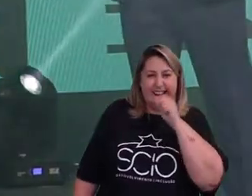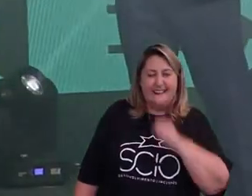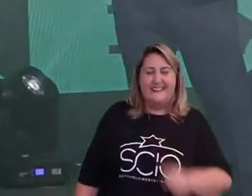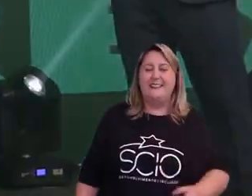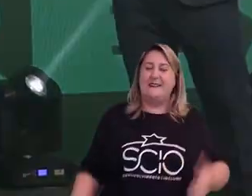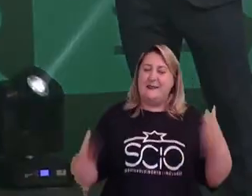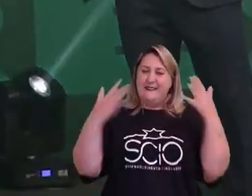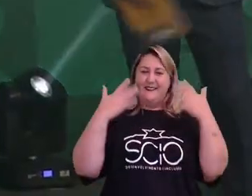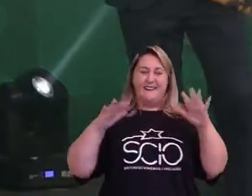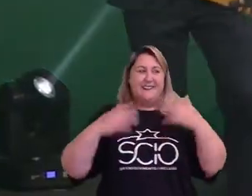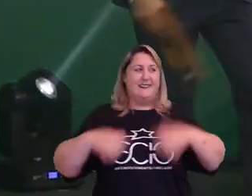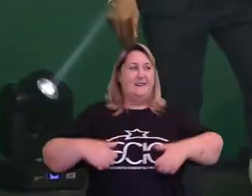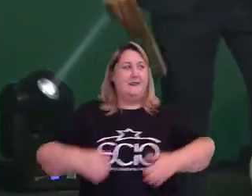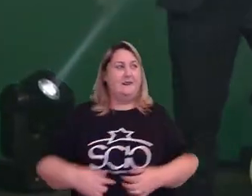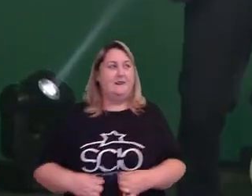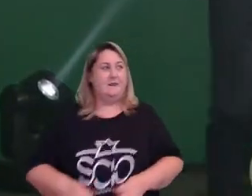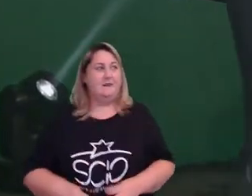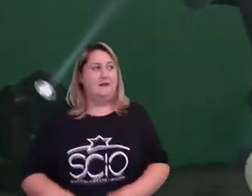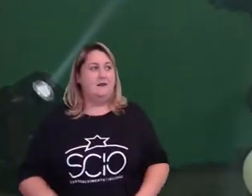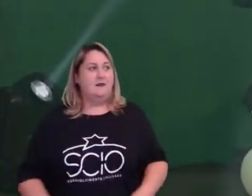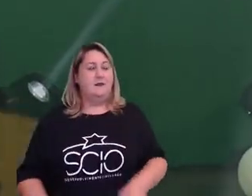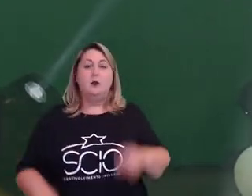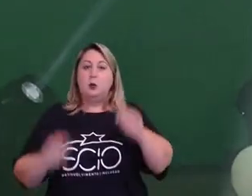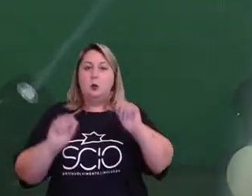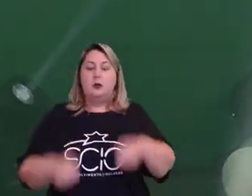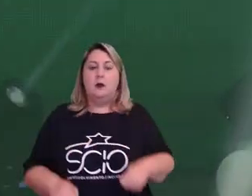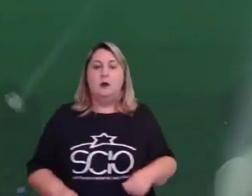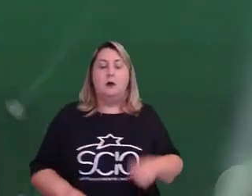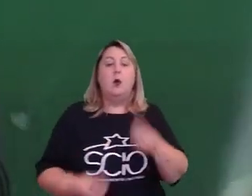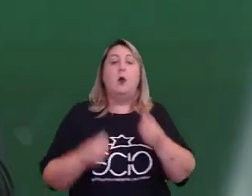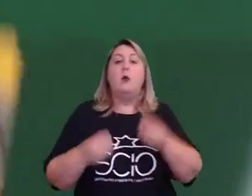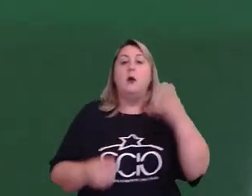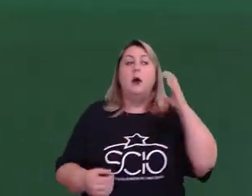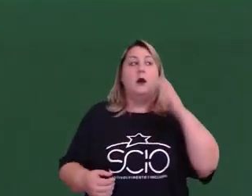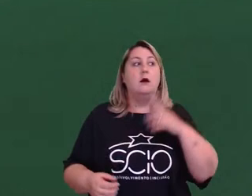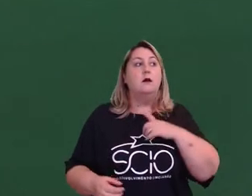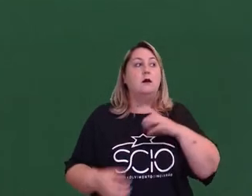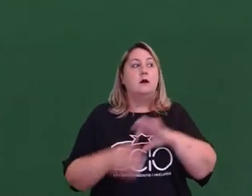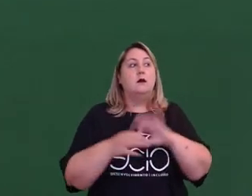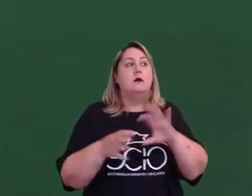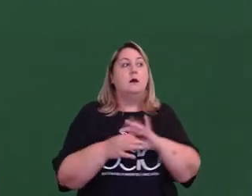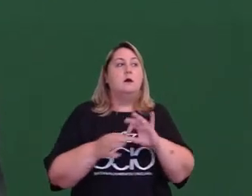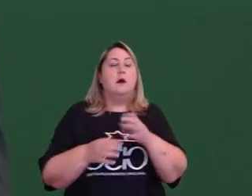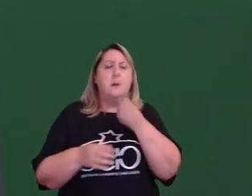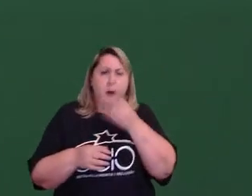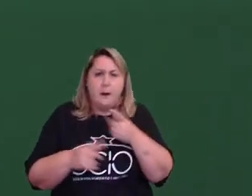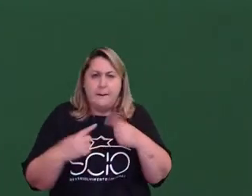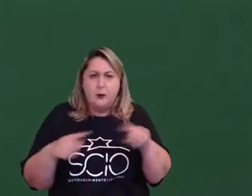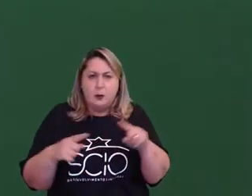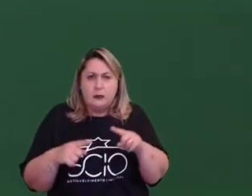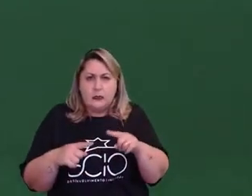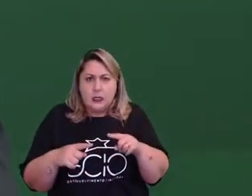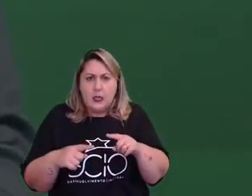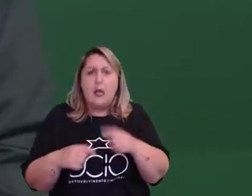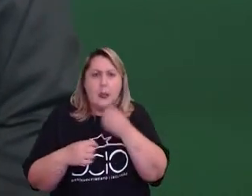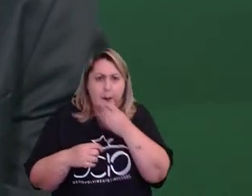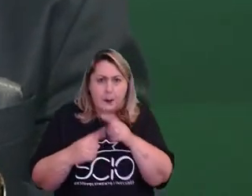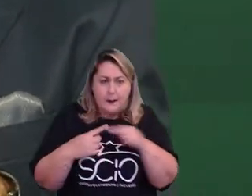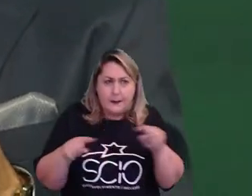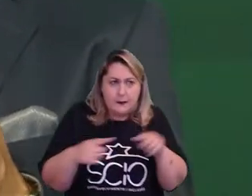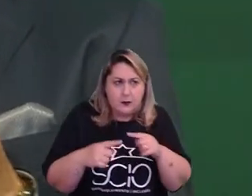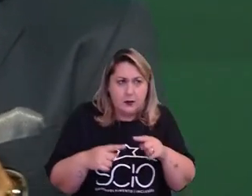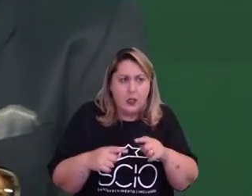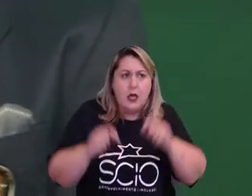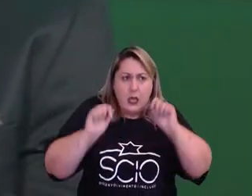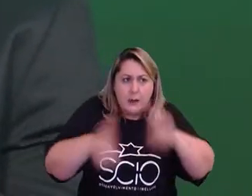Flores. Cara, eu não vou fazer demagogia com você, não é possível que isso não toque na rádio. Deixa eu ver aqui, é boa ou não é boa, galera? É música,